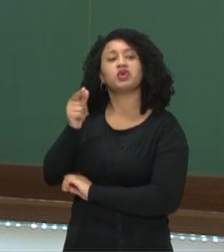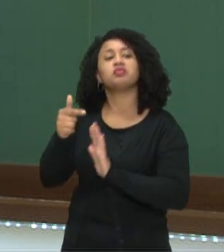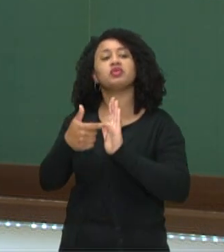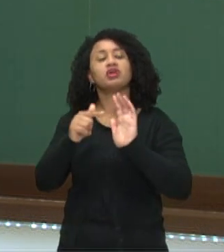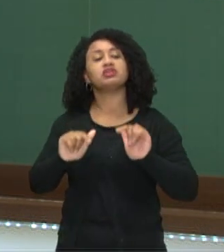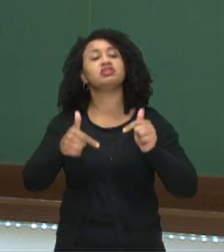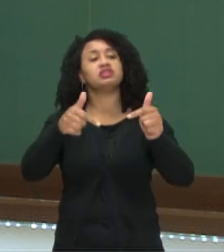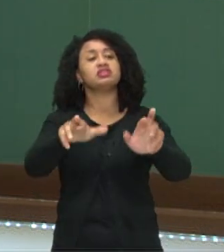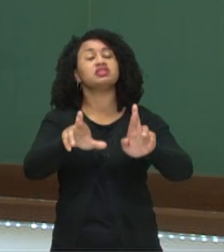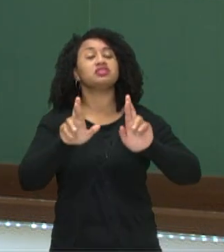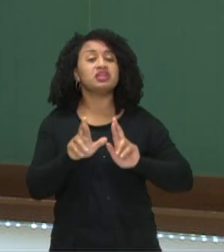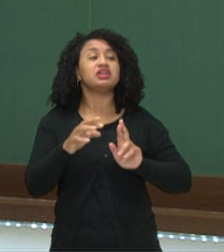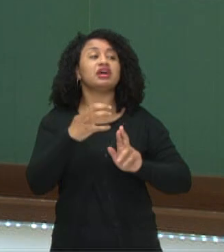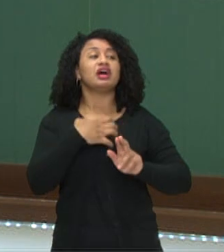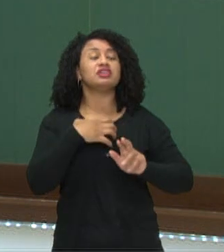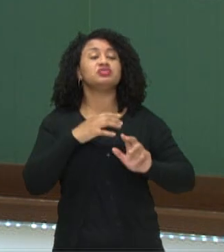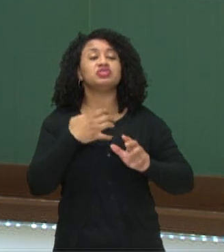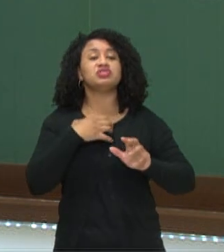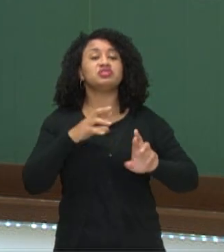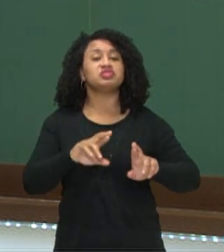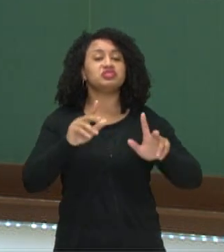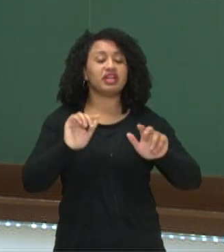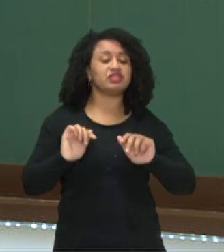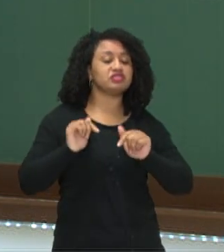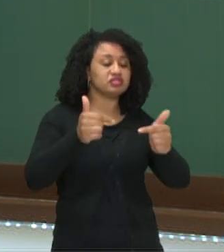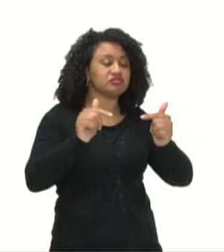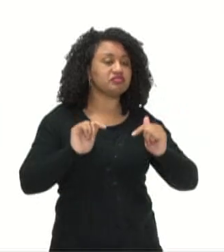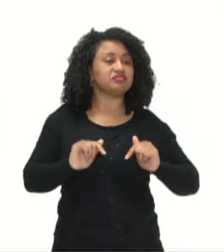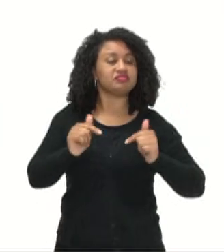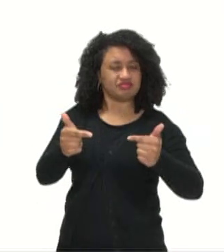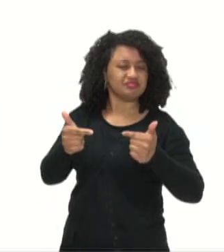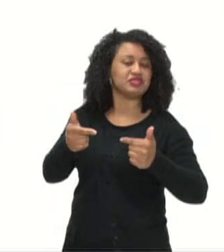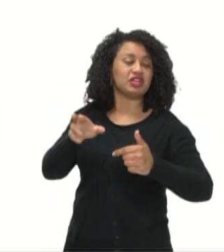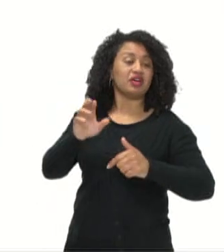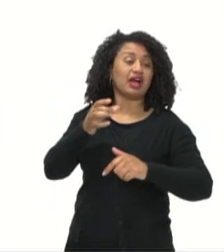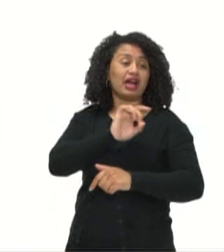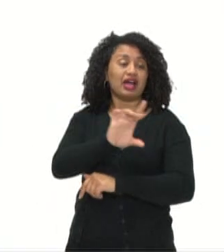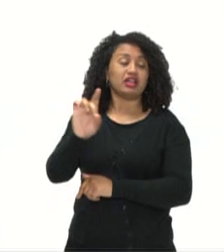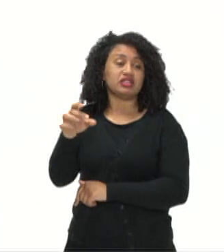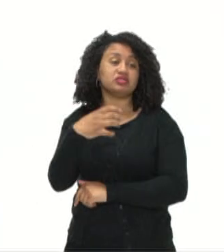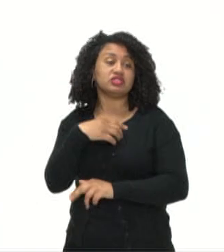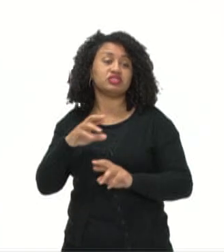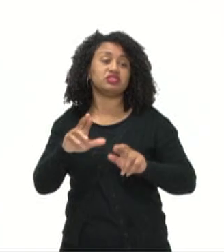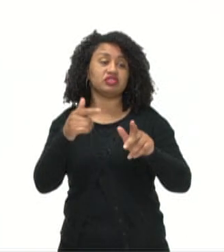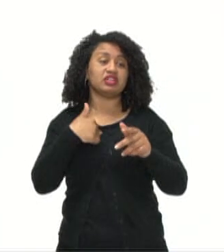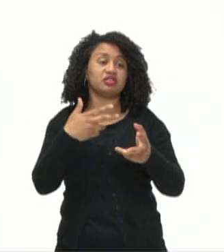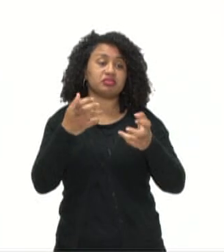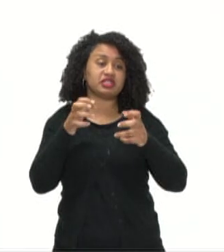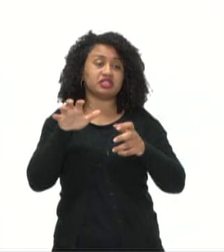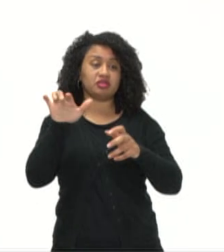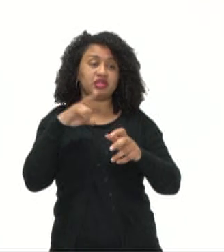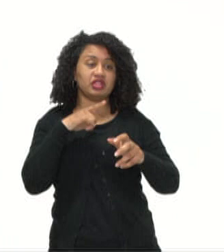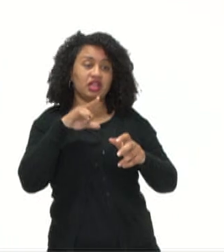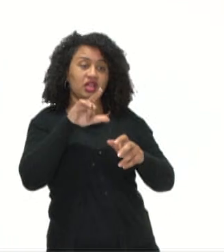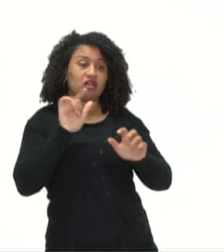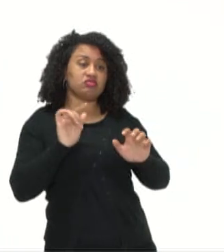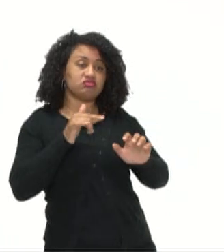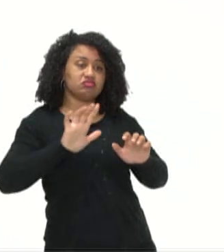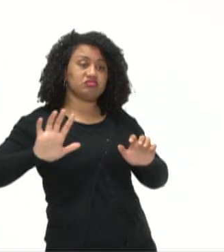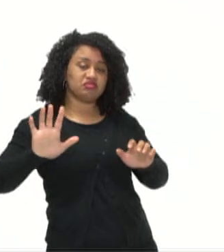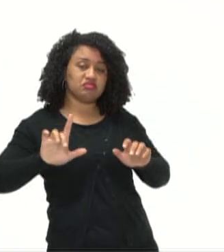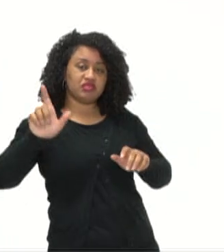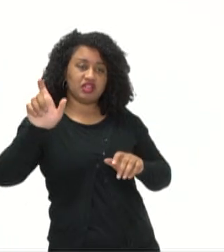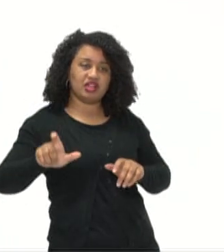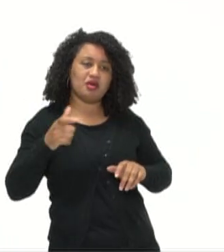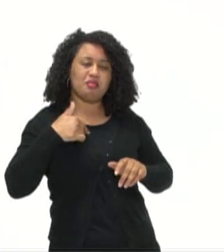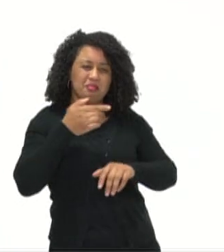resultado sobre eles acaba sendo diferente, certo? Então, como você pode perceber, veja o movimento desse astronauta que está à direita,